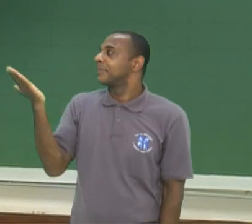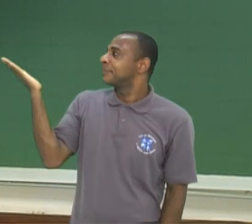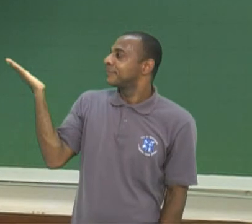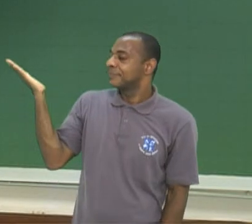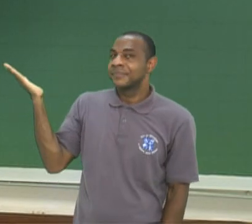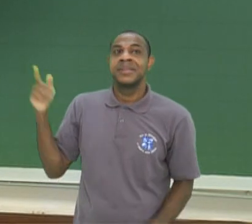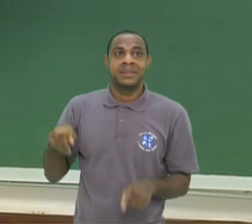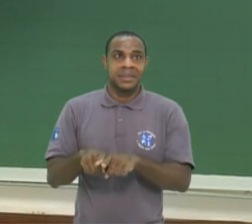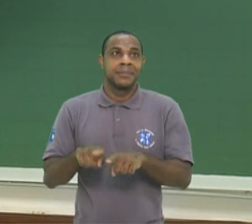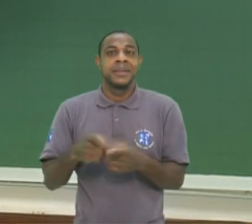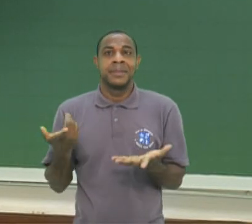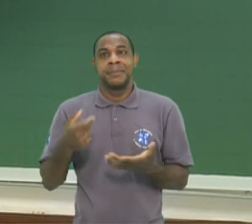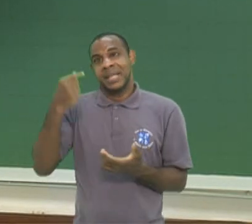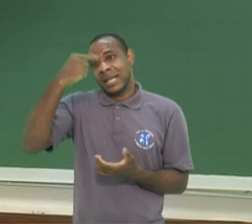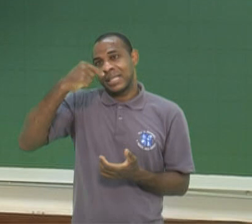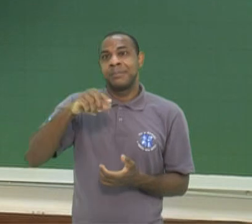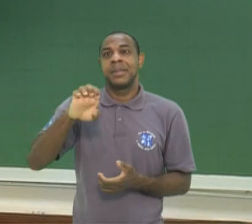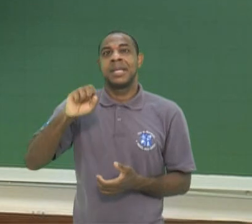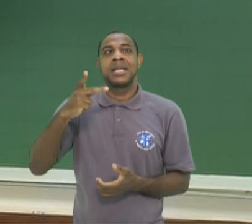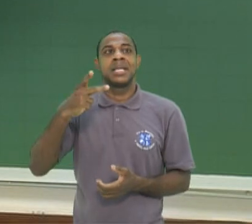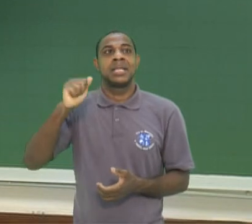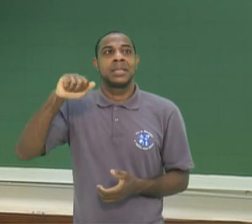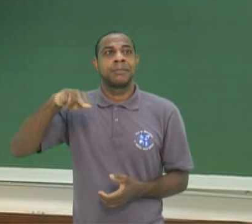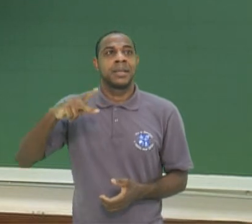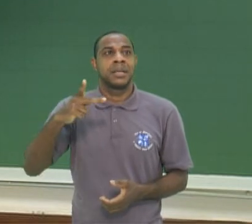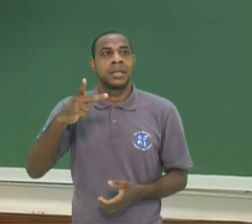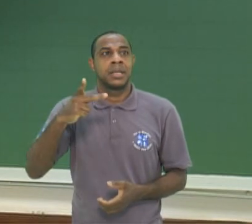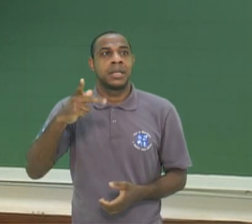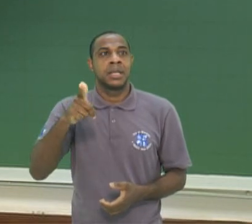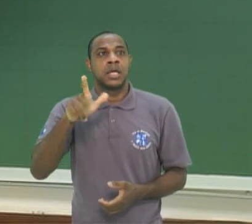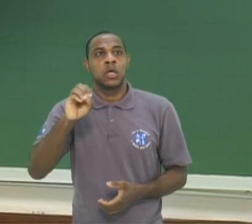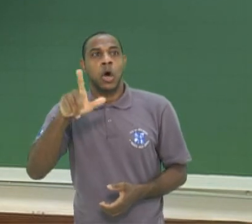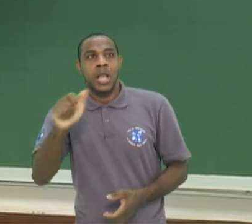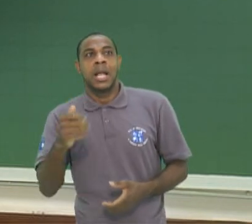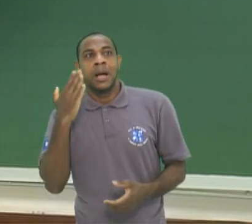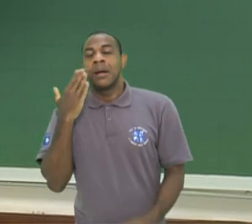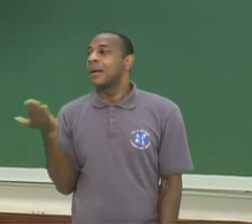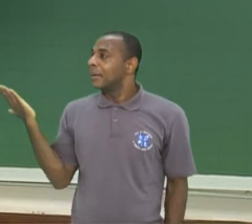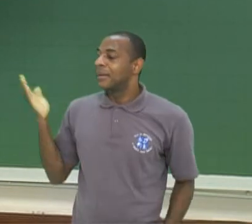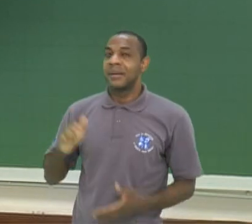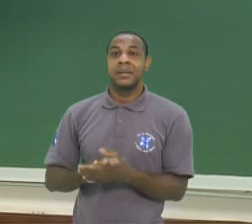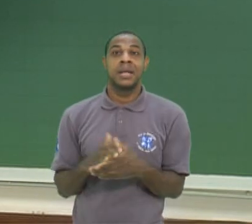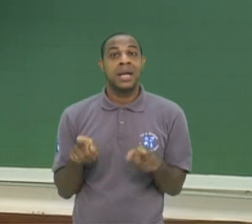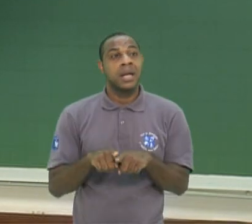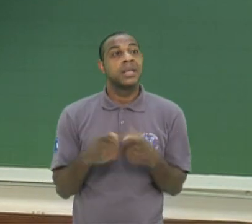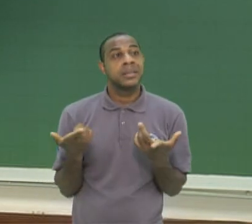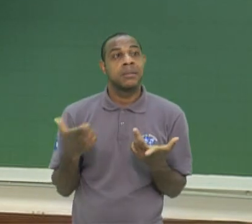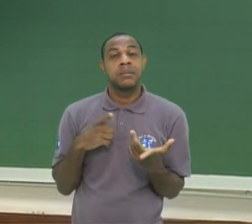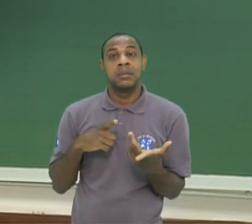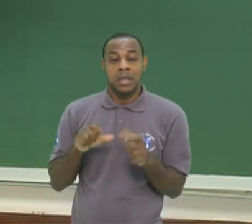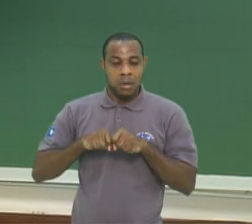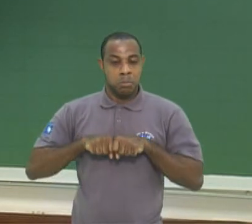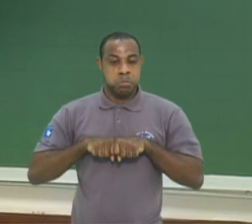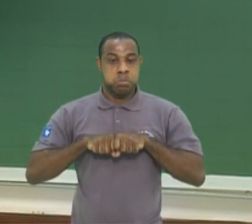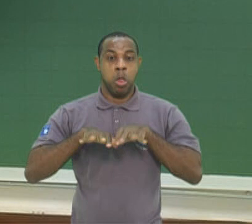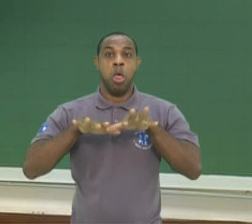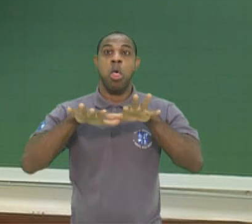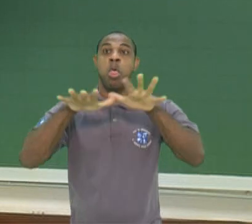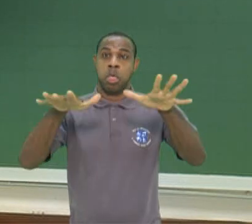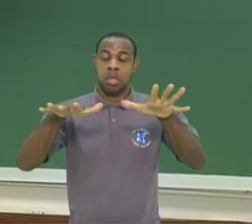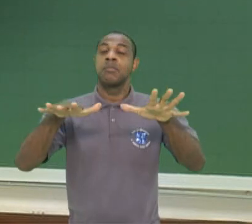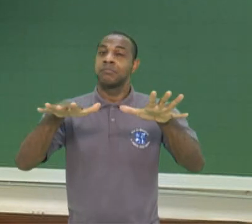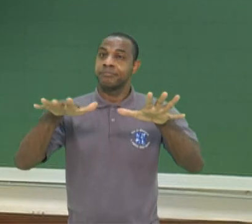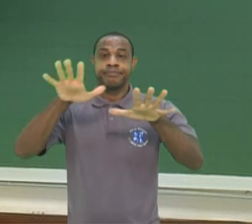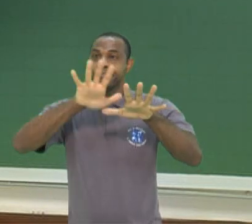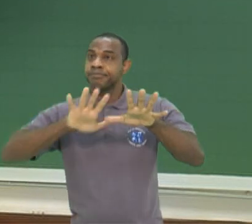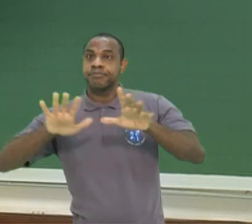pela gripe espanhola. Perceba, aqui nós estamos falando de uma situação que alcança o mundo como um todo e